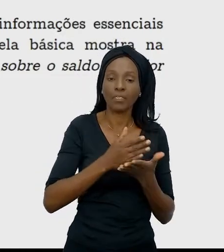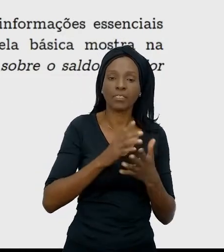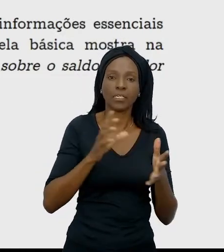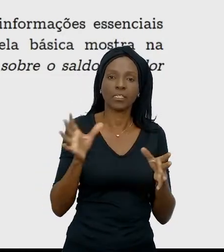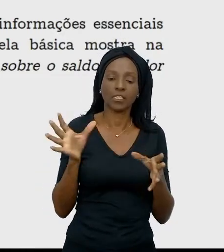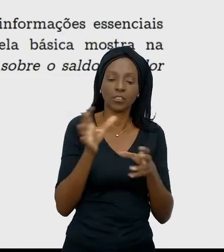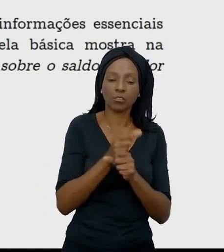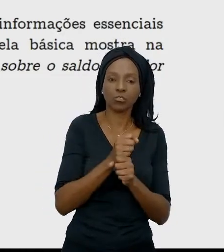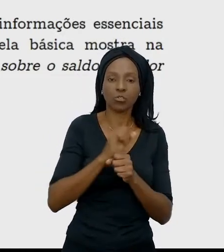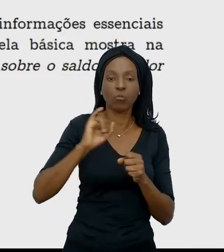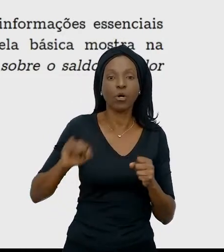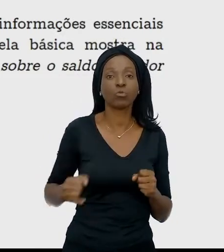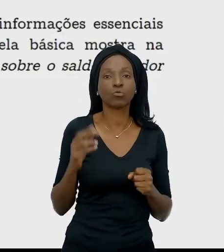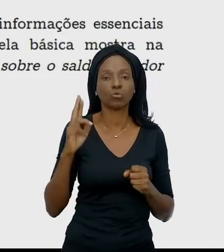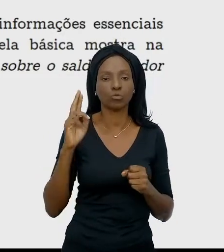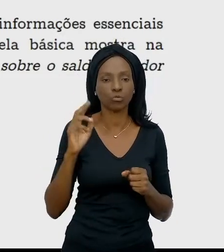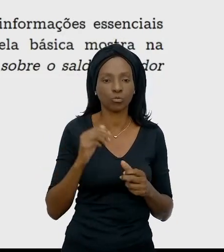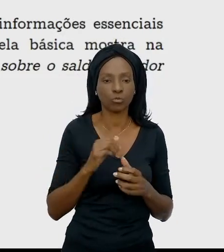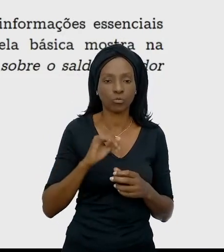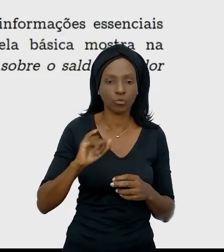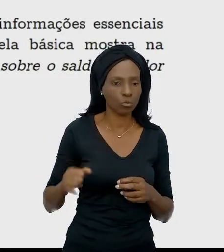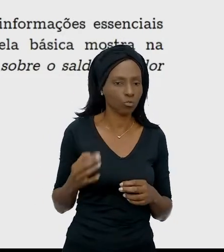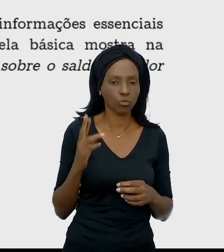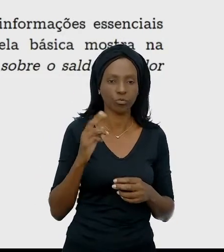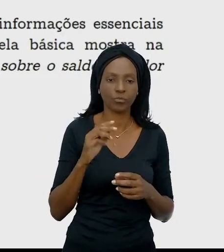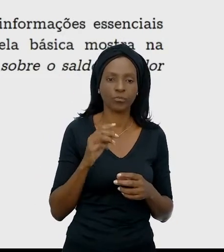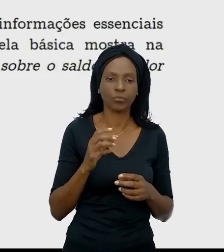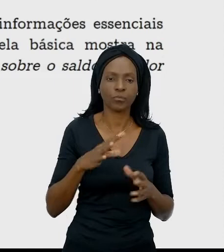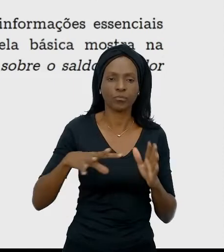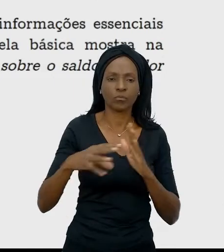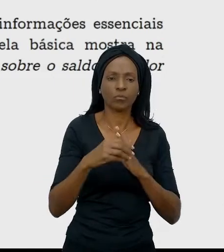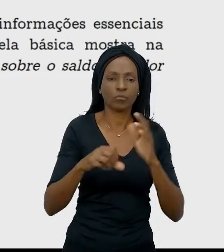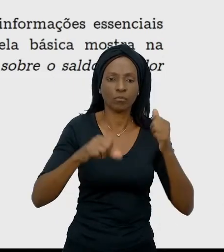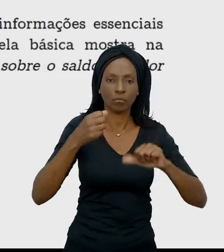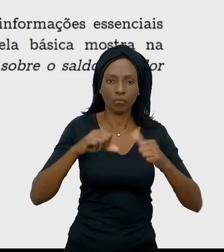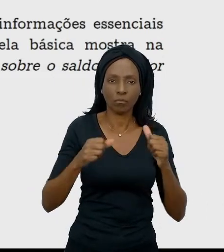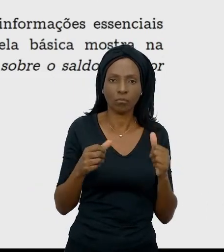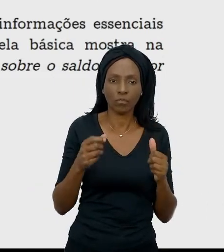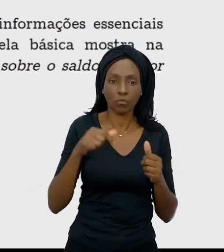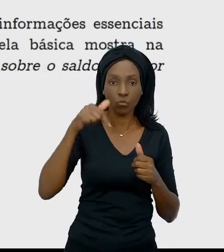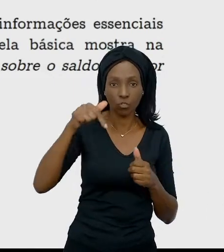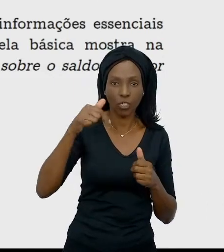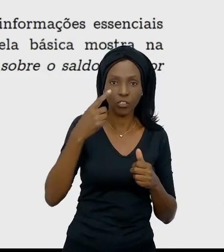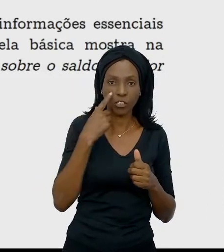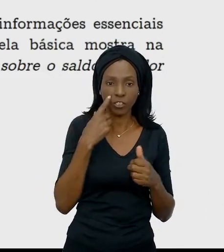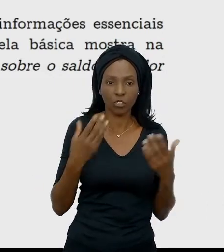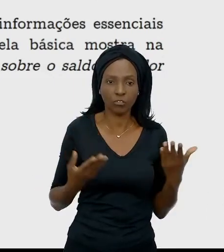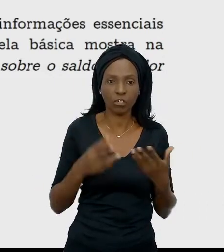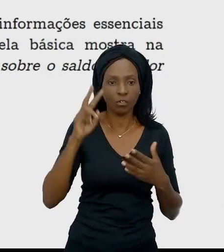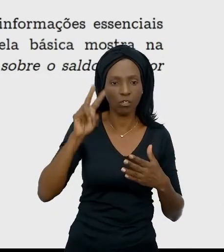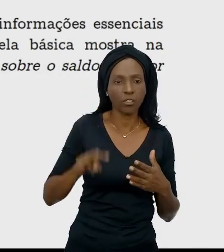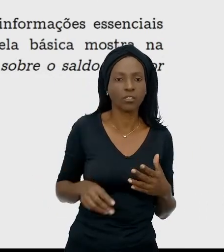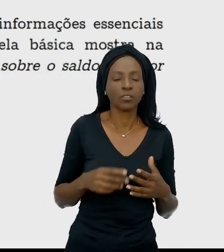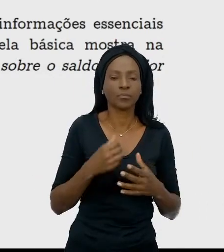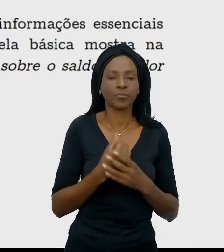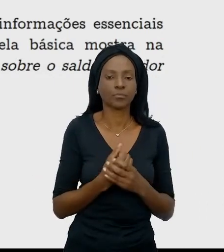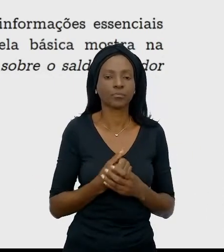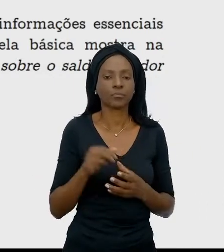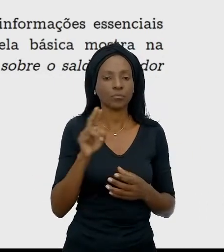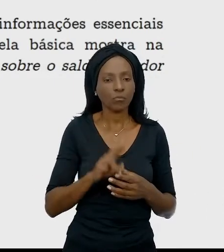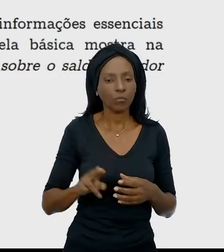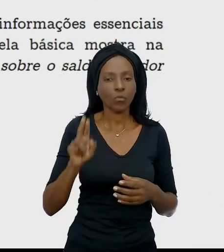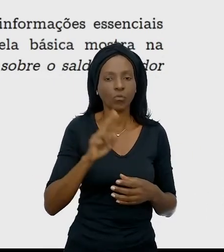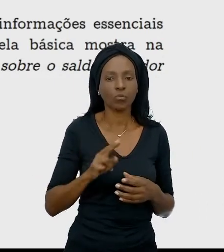dela. Então, em todas as análises desses 7 itens, que no decorrer desse site,